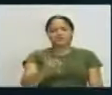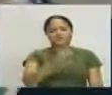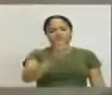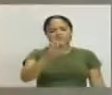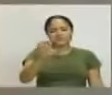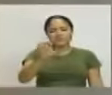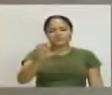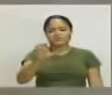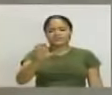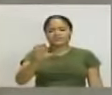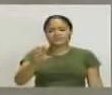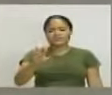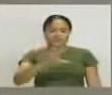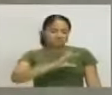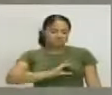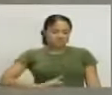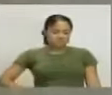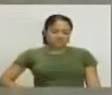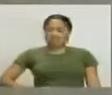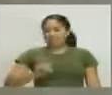que você elegeu.